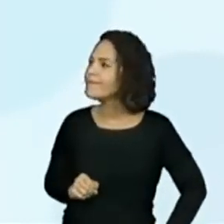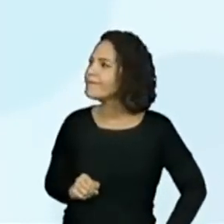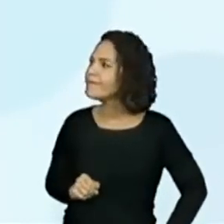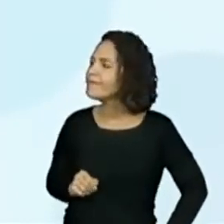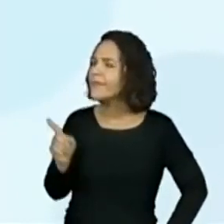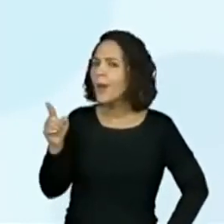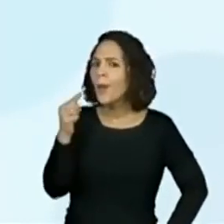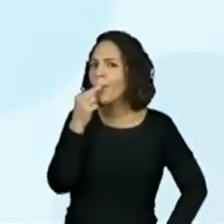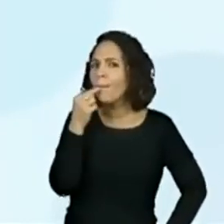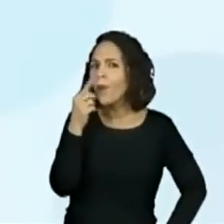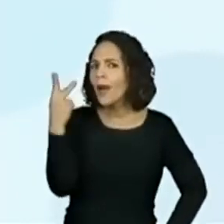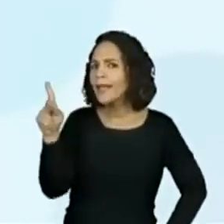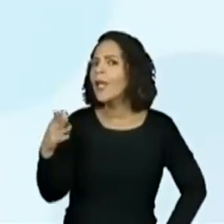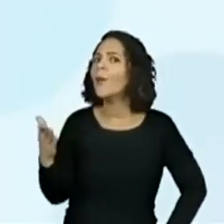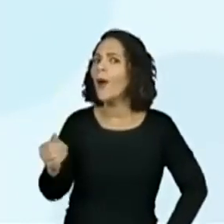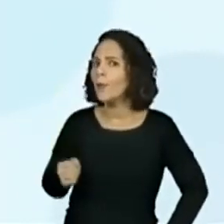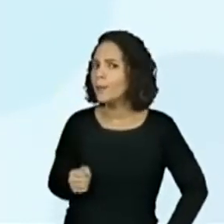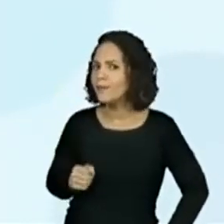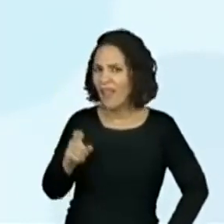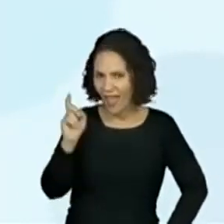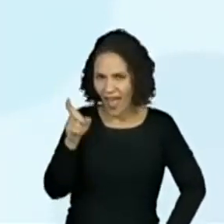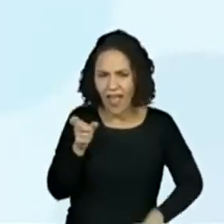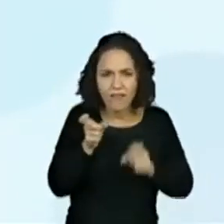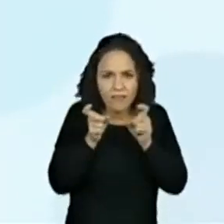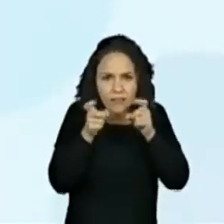aparelho bucal? Mastigador?